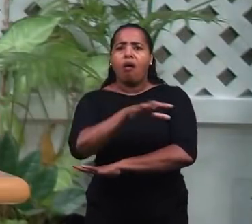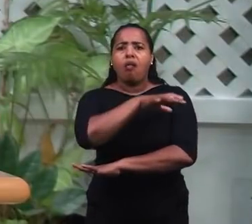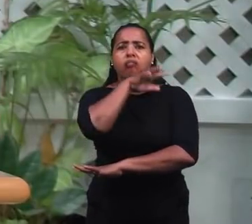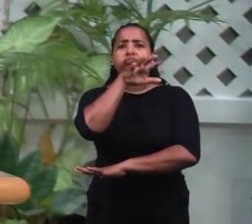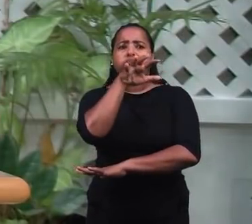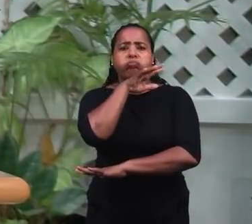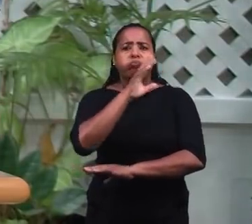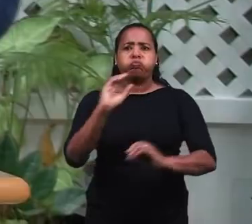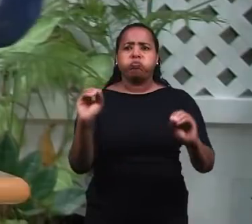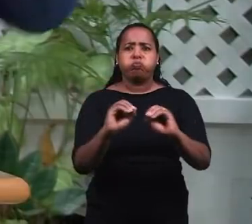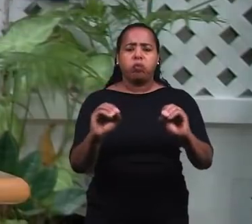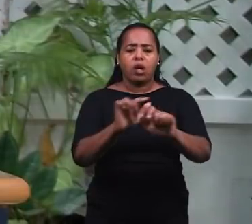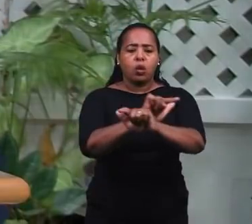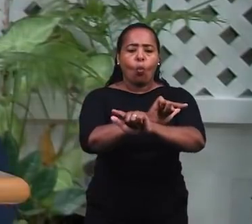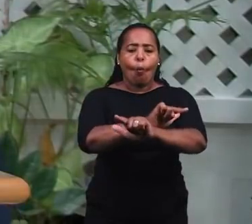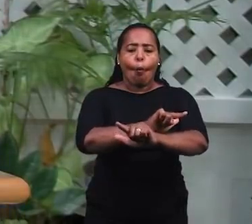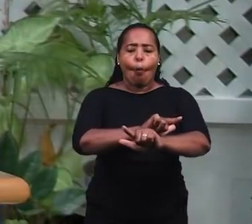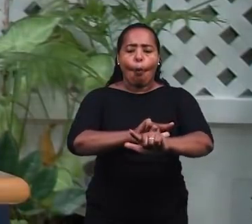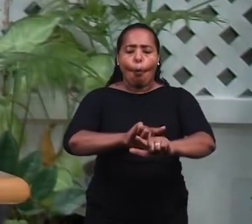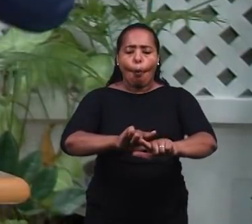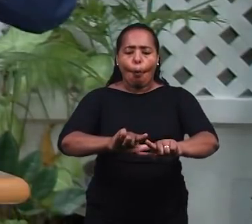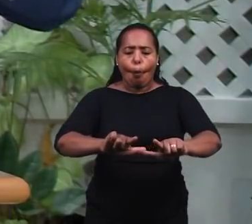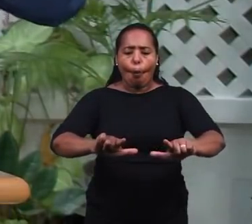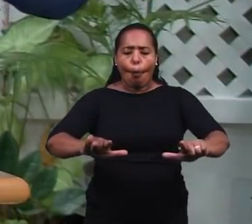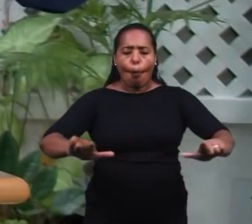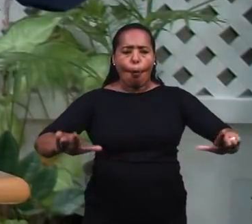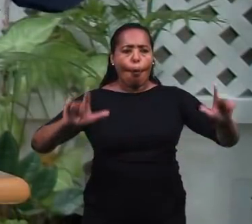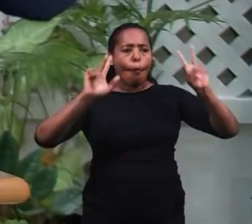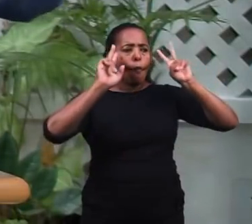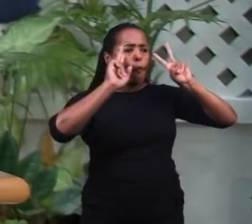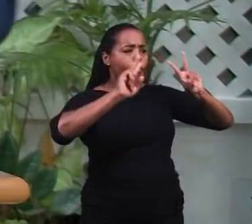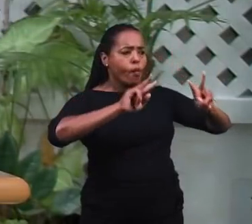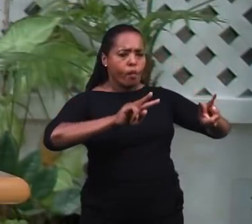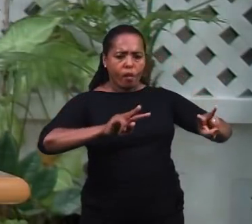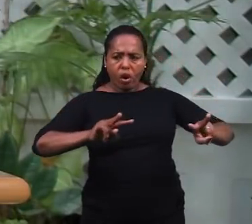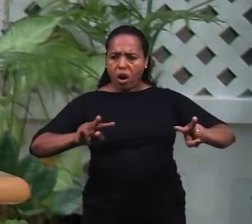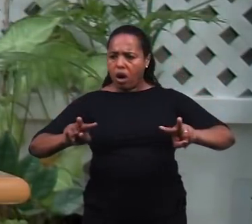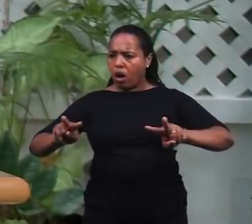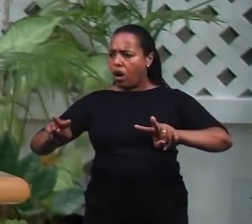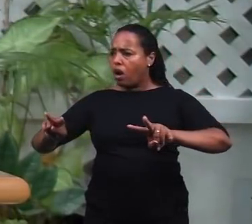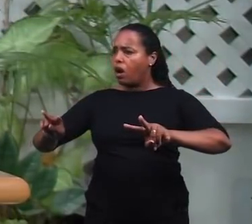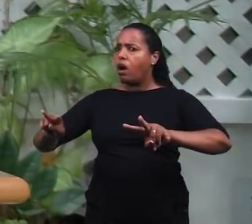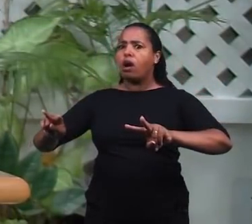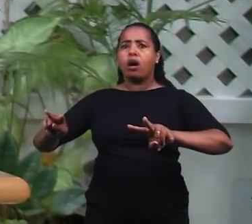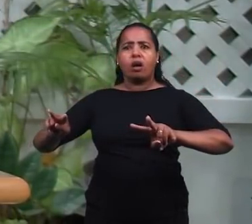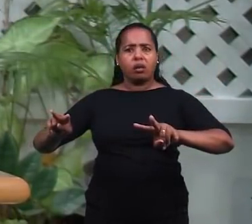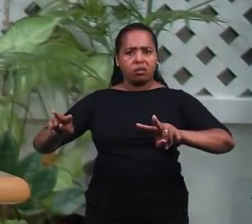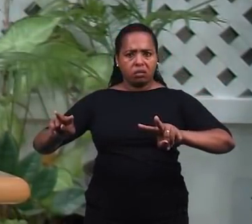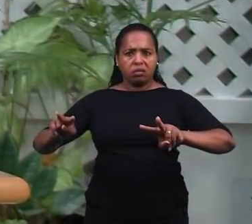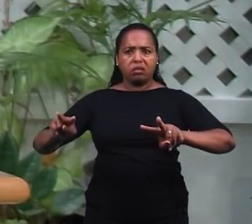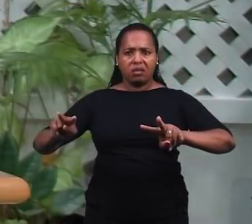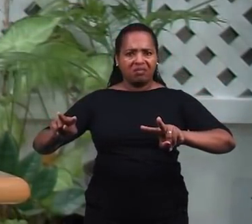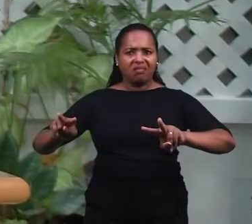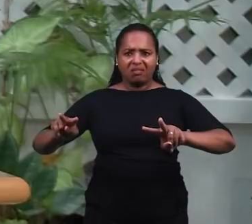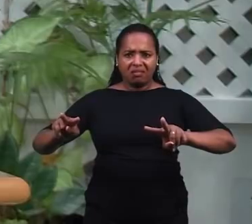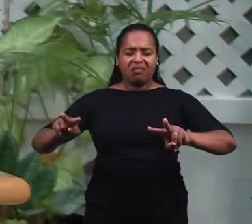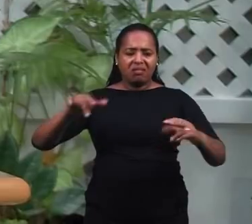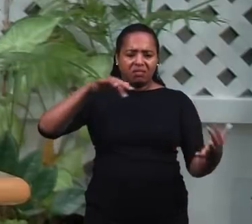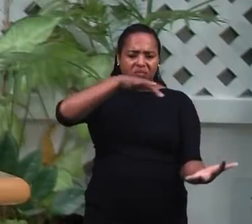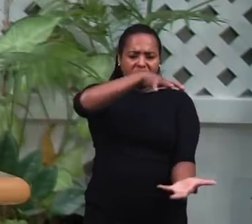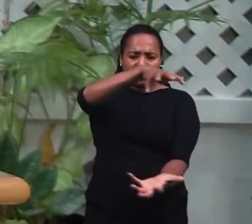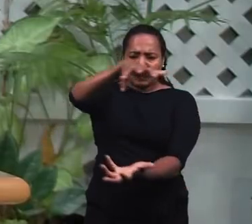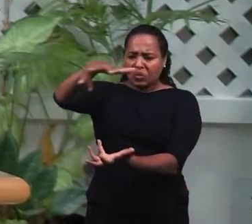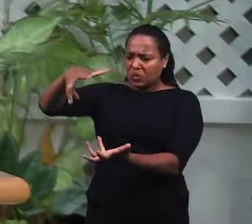animais. Ele via um mundo vazio. Ele viu um planeta sem